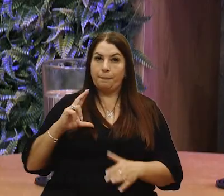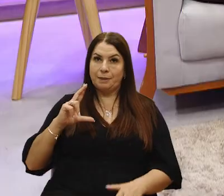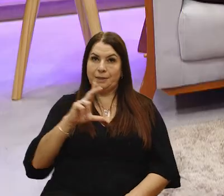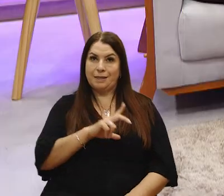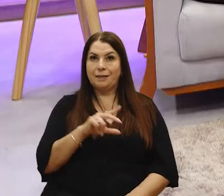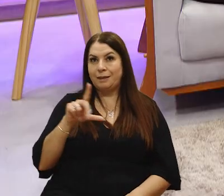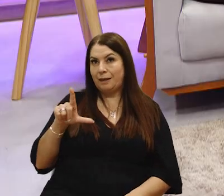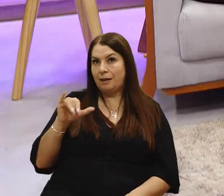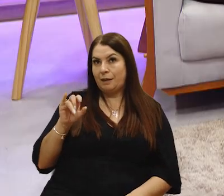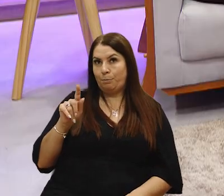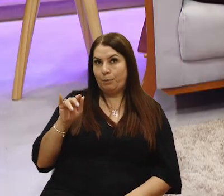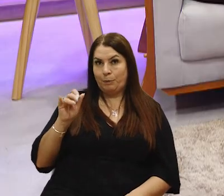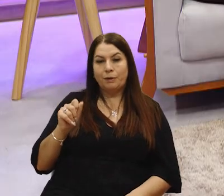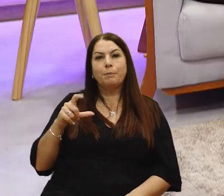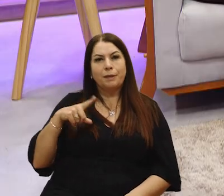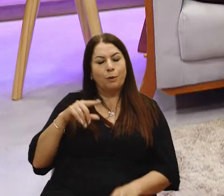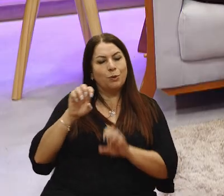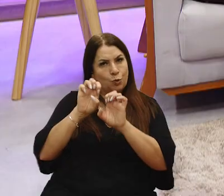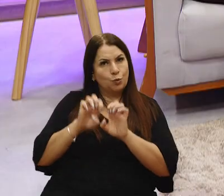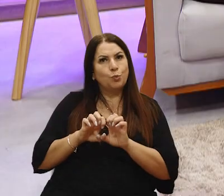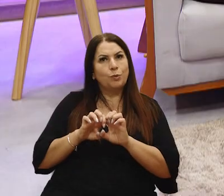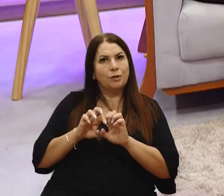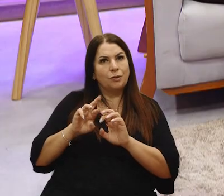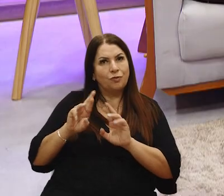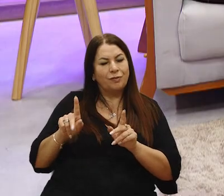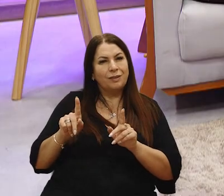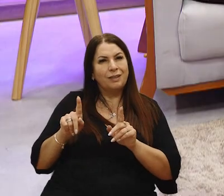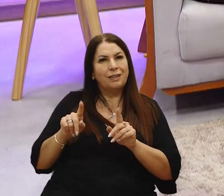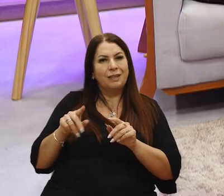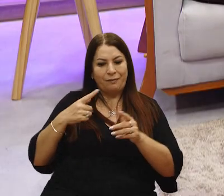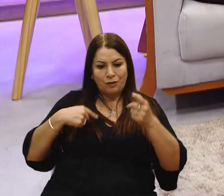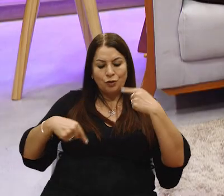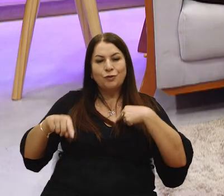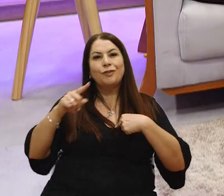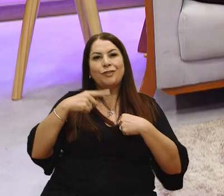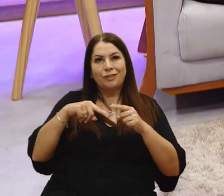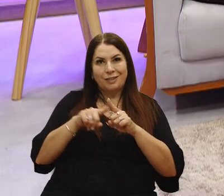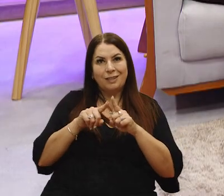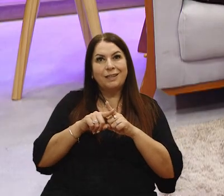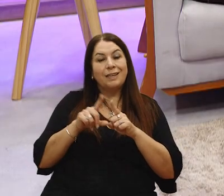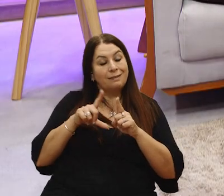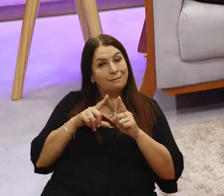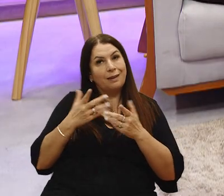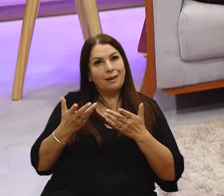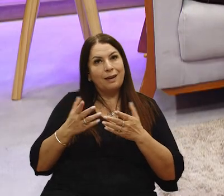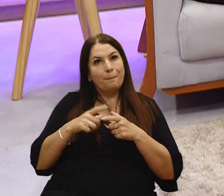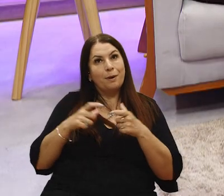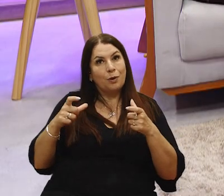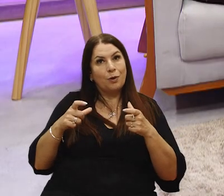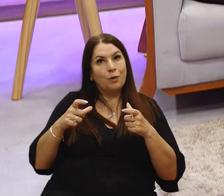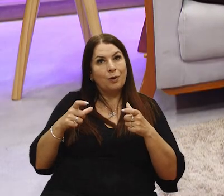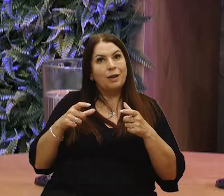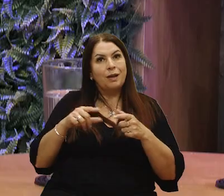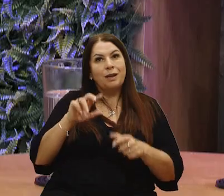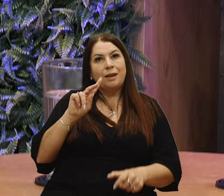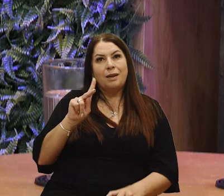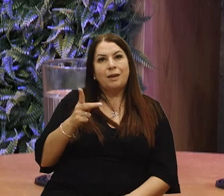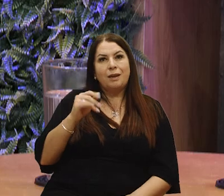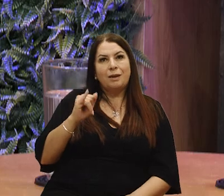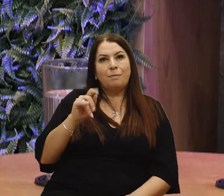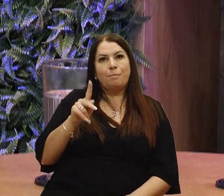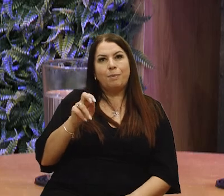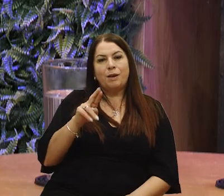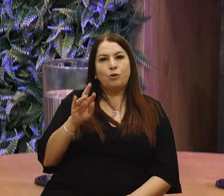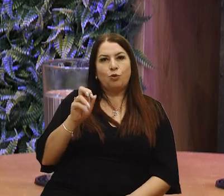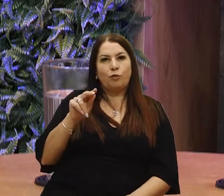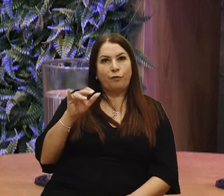a gente indica para as nossas pacientes, né, que é o que vem sendo falado na literatura, são exercícios de baixo impacto, né? Então, a musculação,